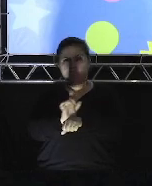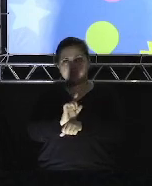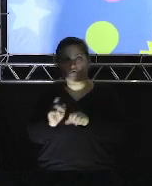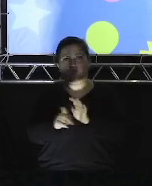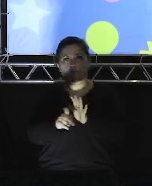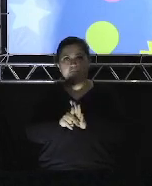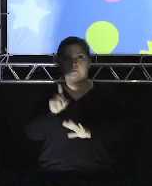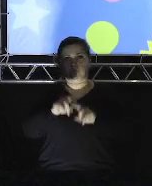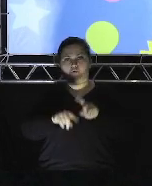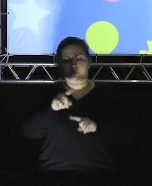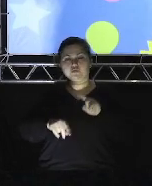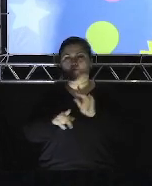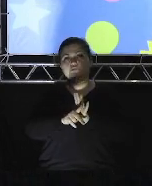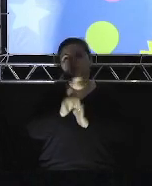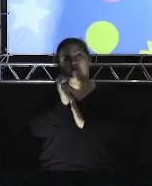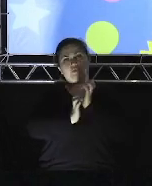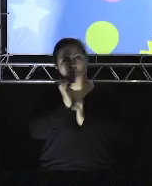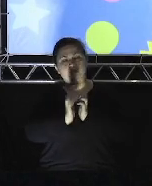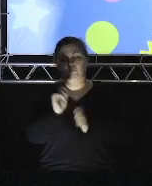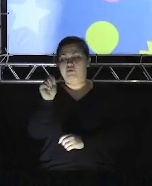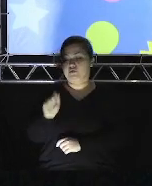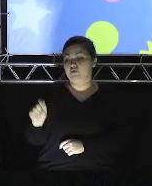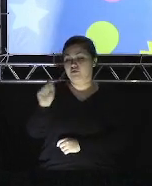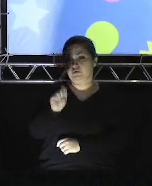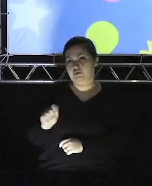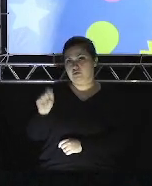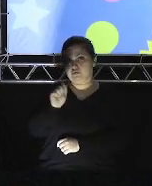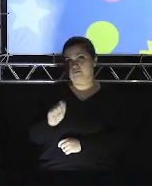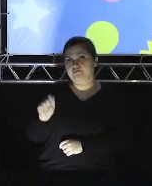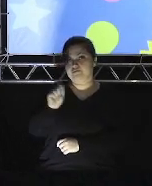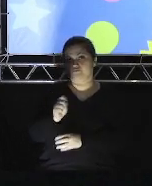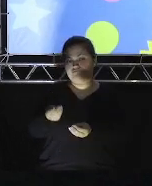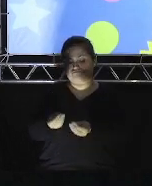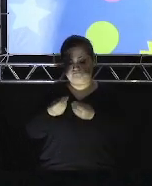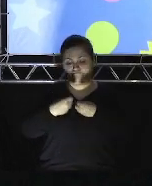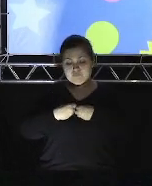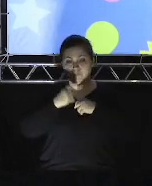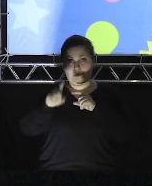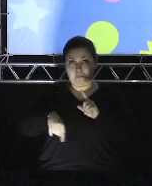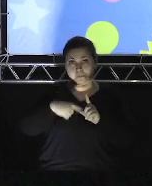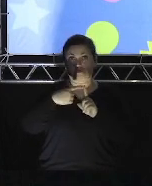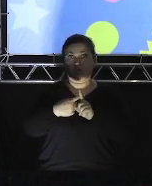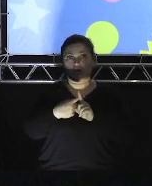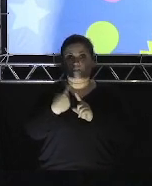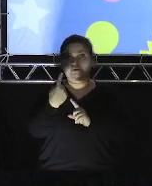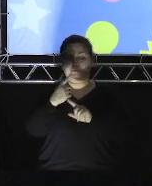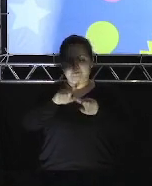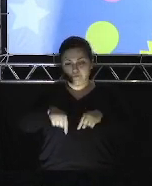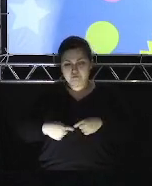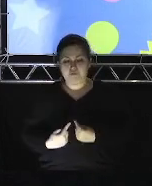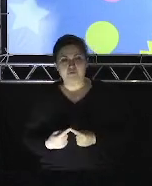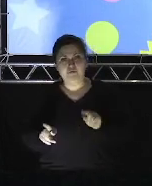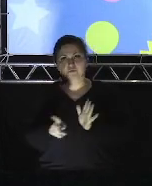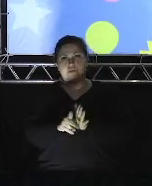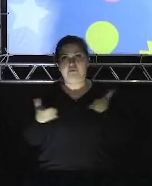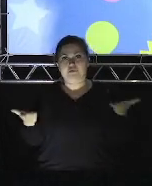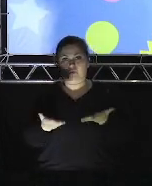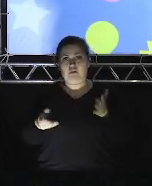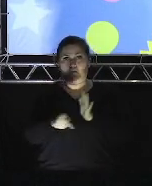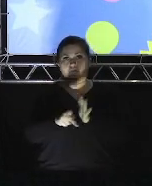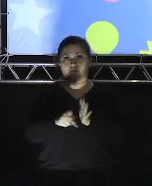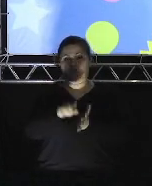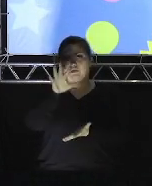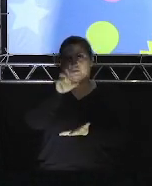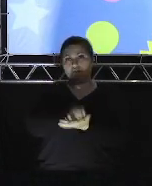da empresa. Em agosto, recebi mais uma business unit, então agora crédito pessoal e